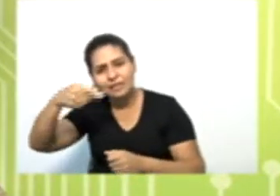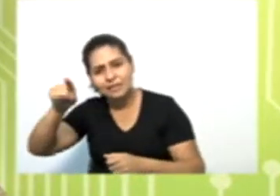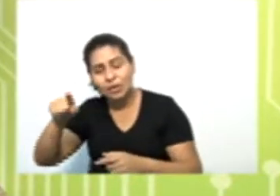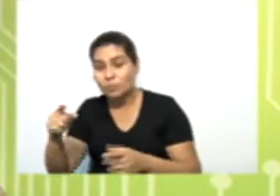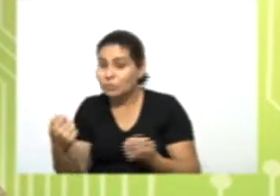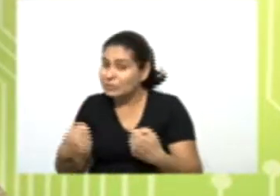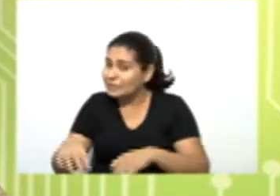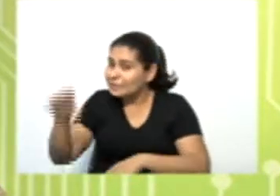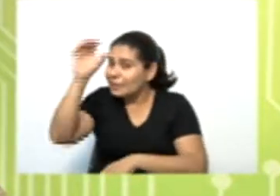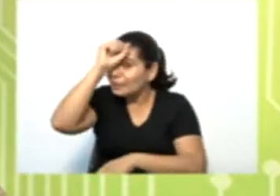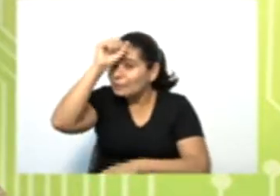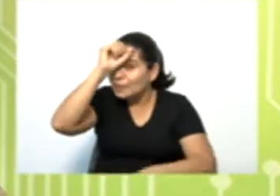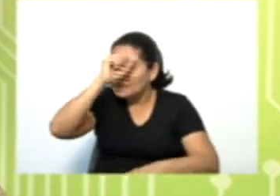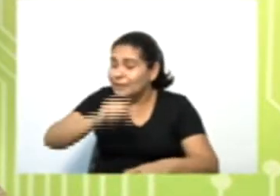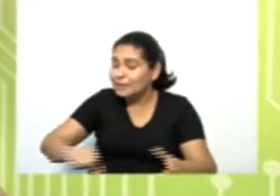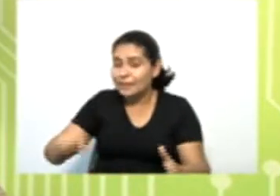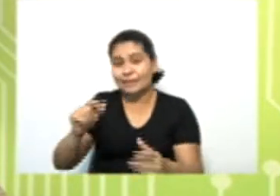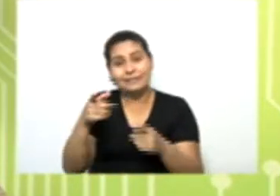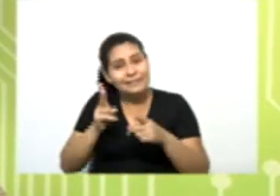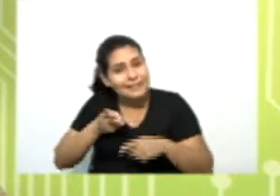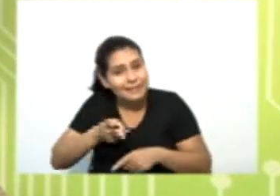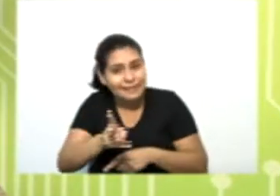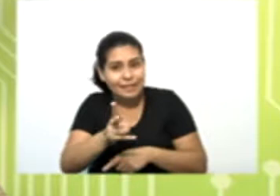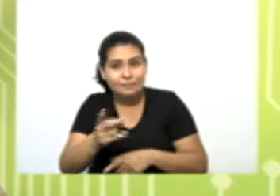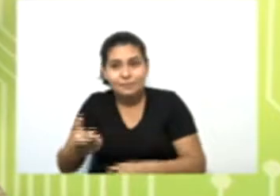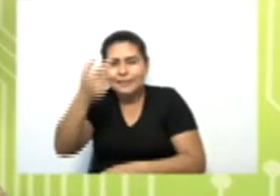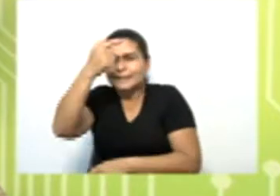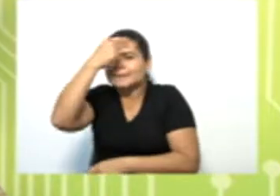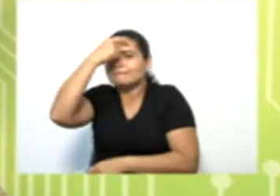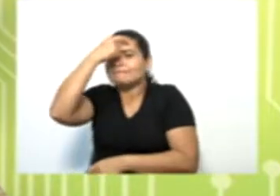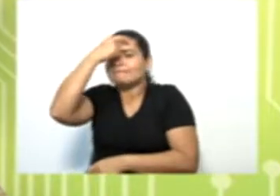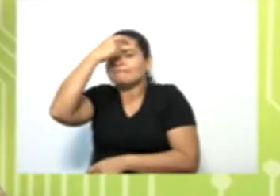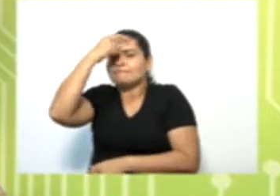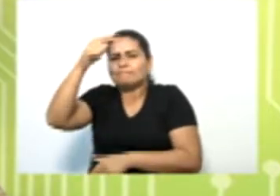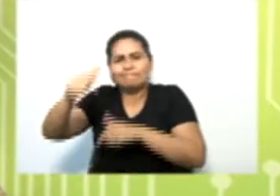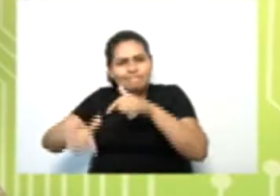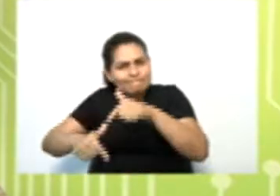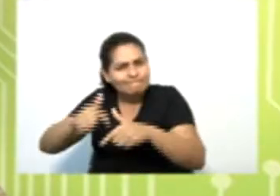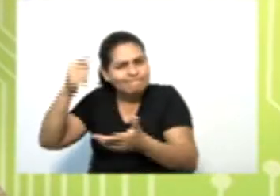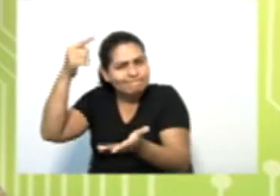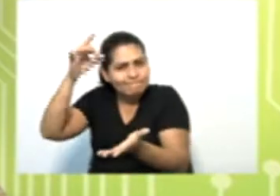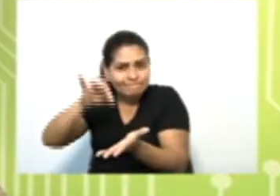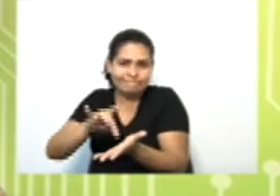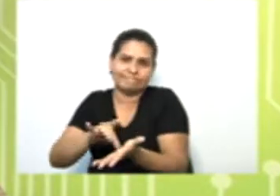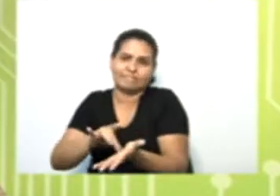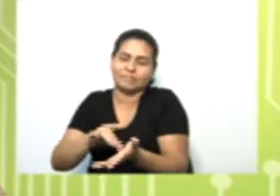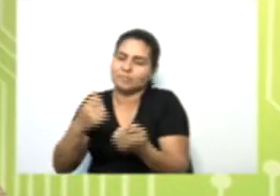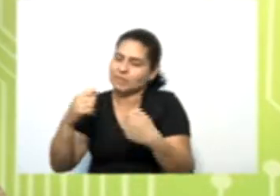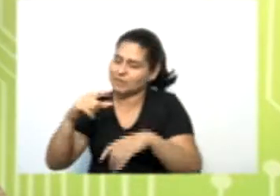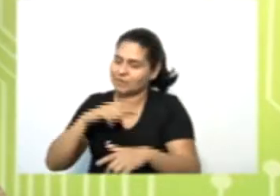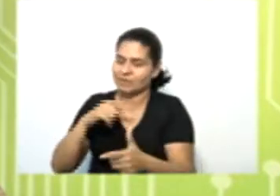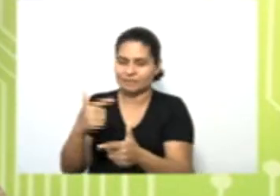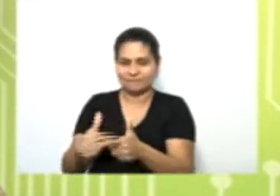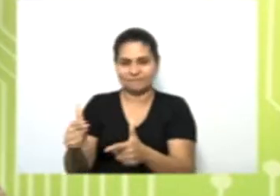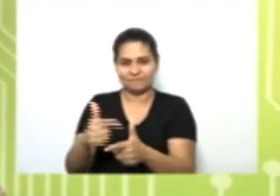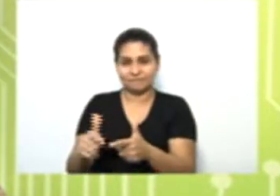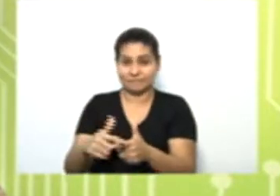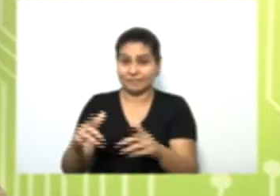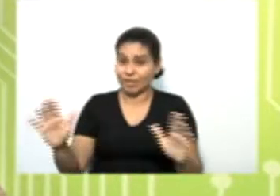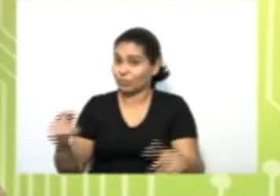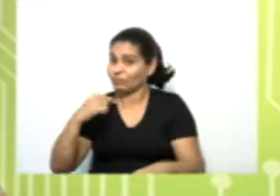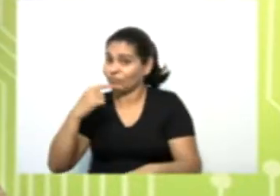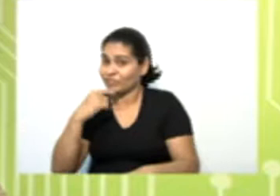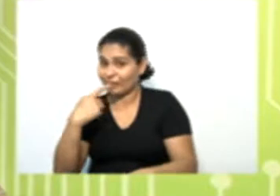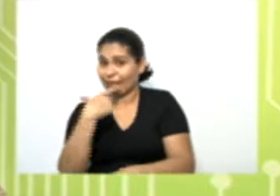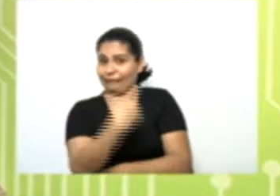importante aprender a negociar, para negociar de forma mais consciente, não é? Mais segura. Conflito também existe. E não dá para